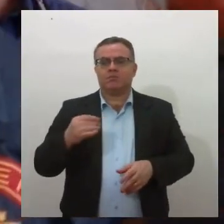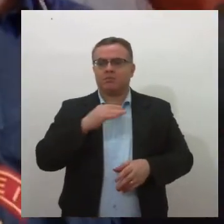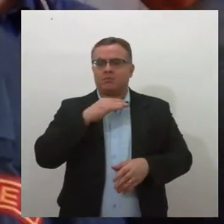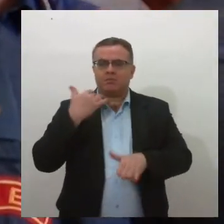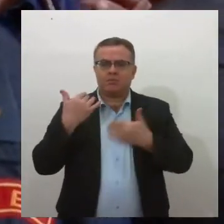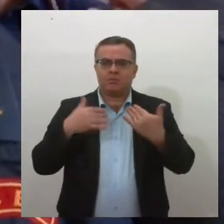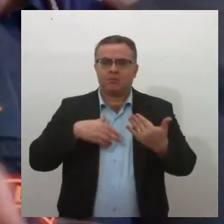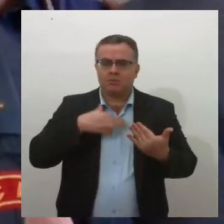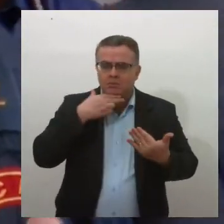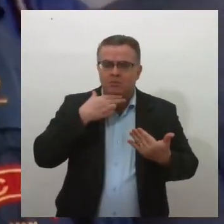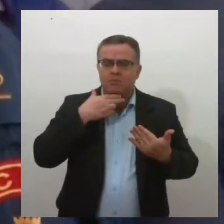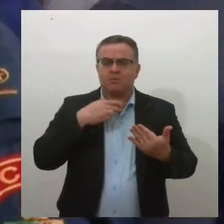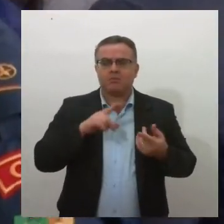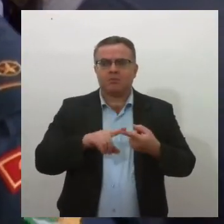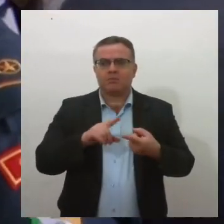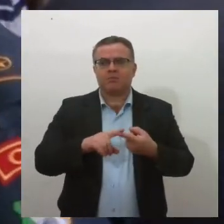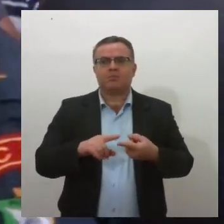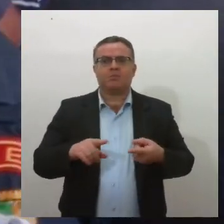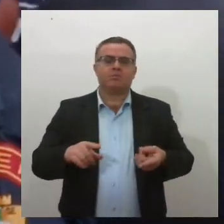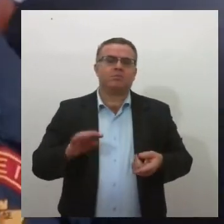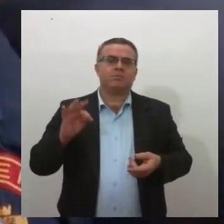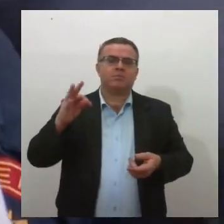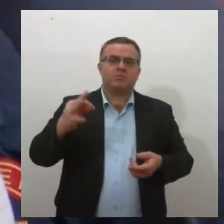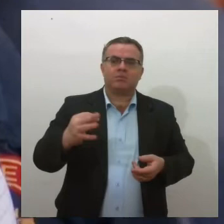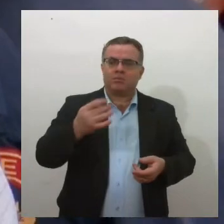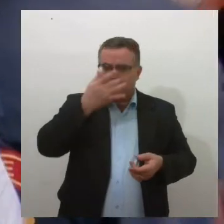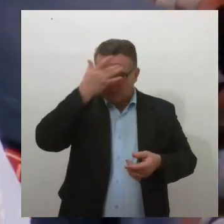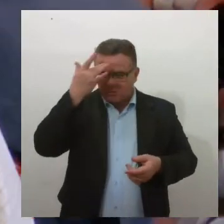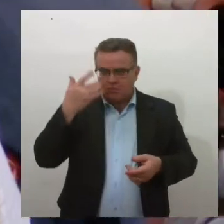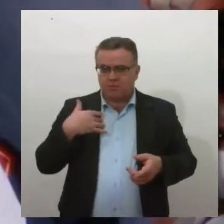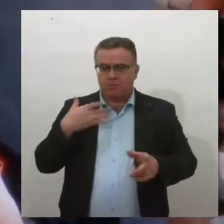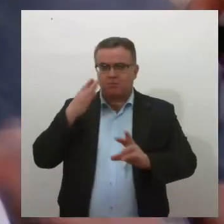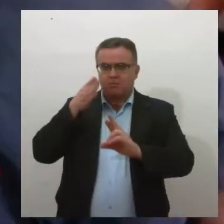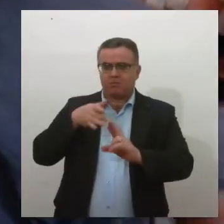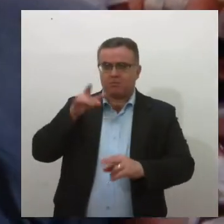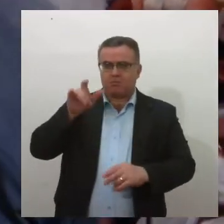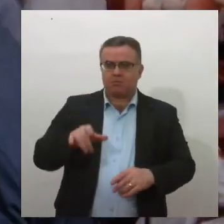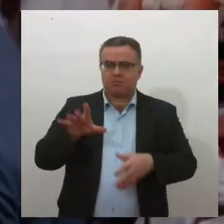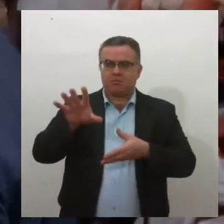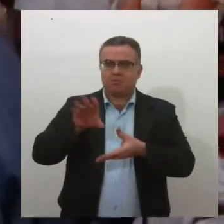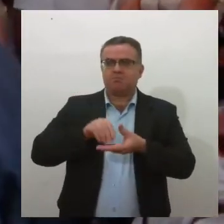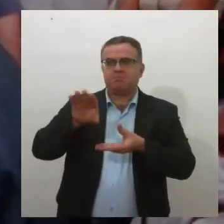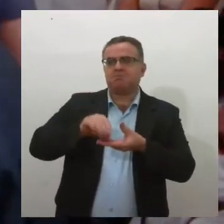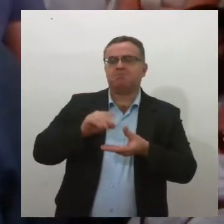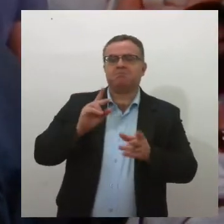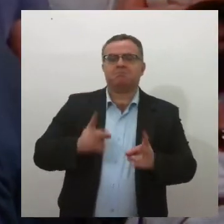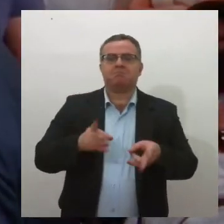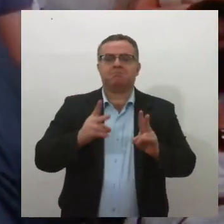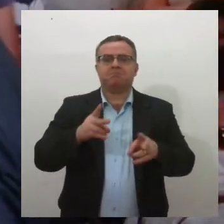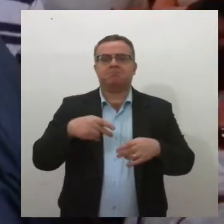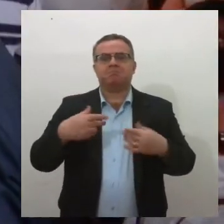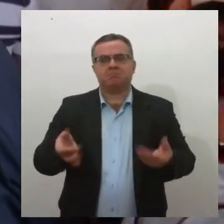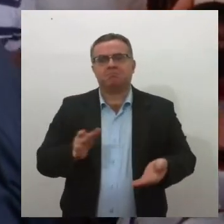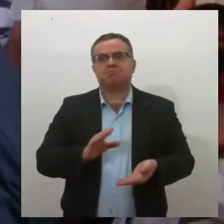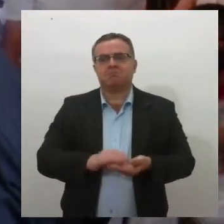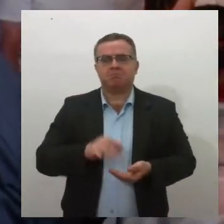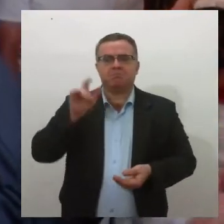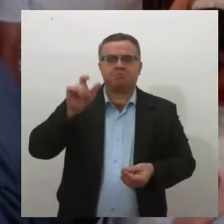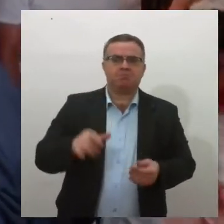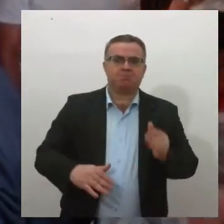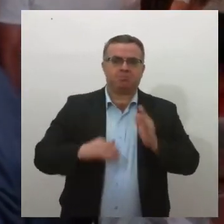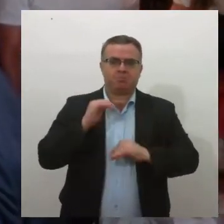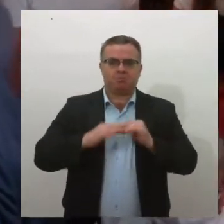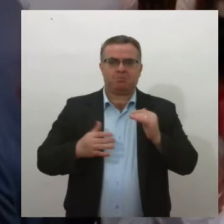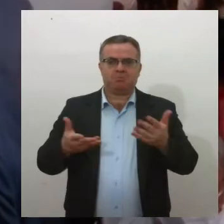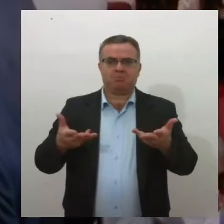Ele deixa órfão a imprensa, porque eu me espelhei nele e muitos se espelharam nele. Ele era um profissional